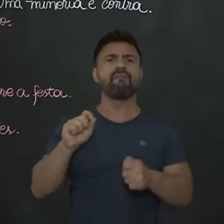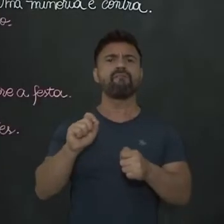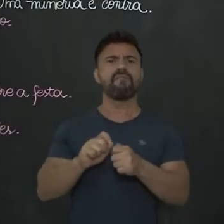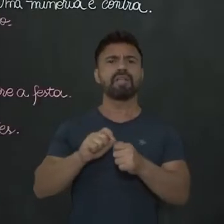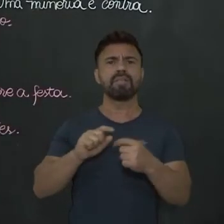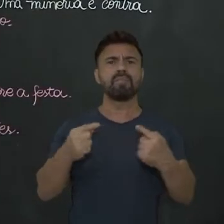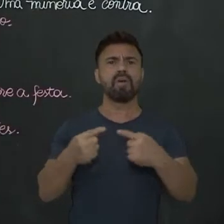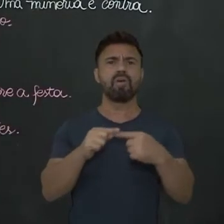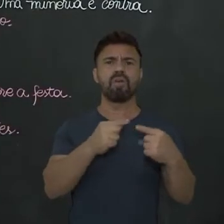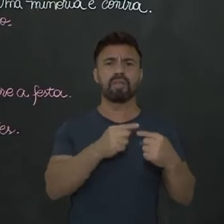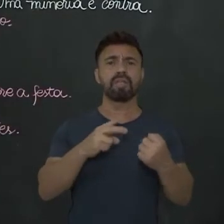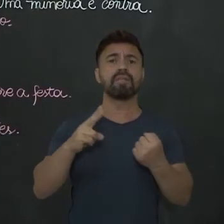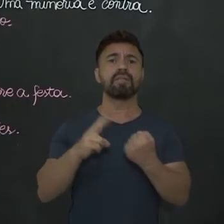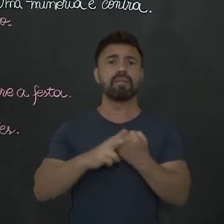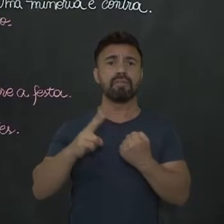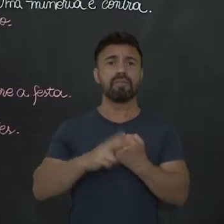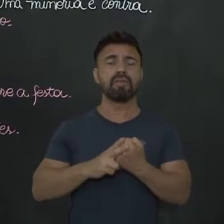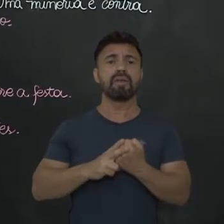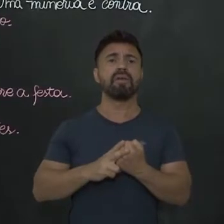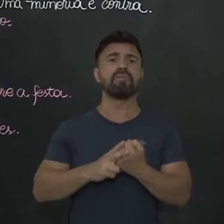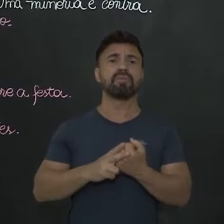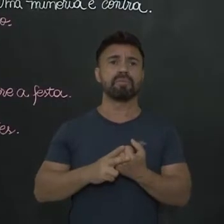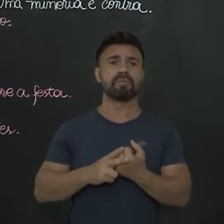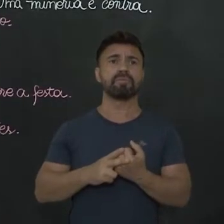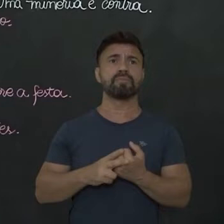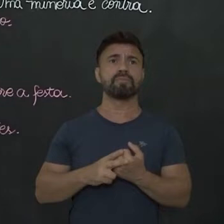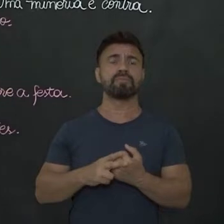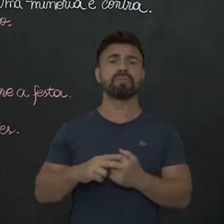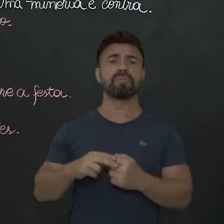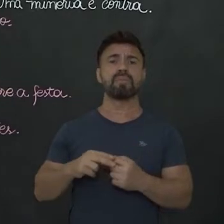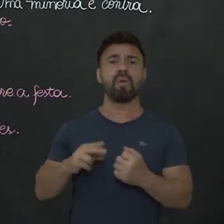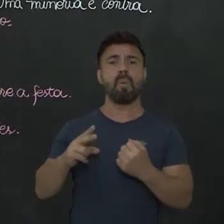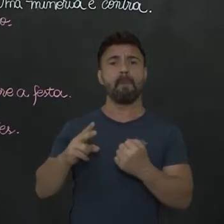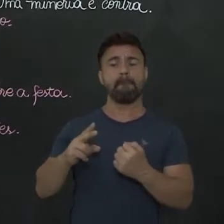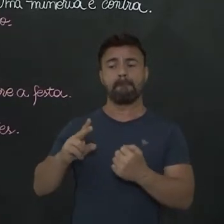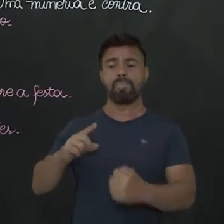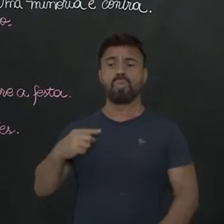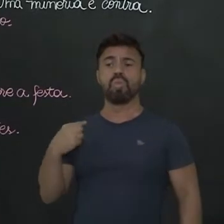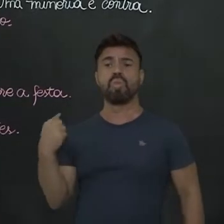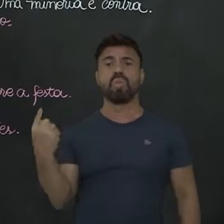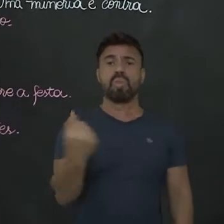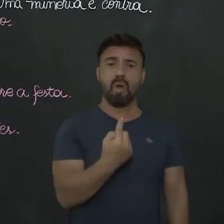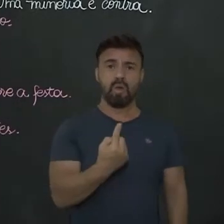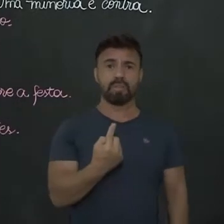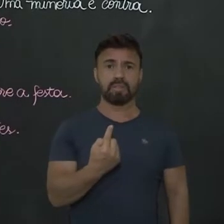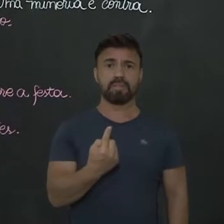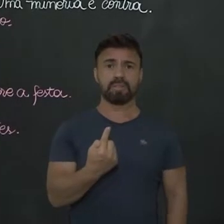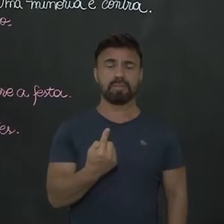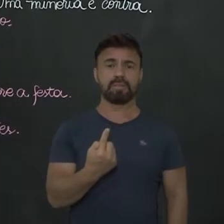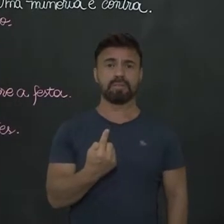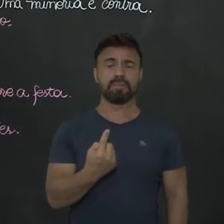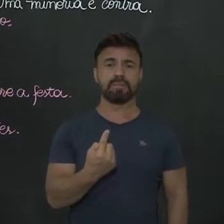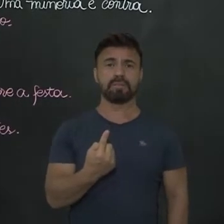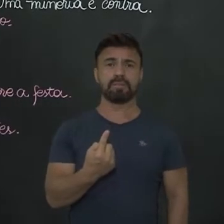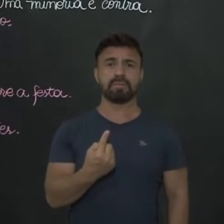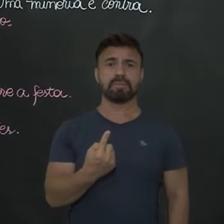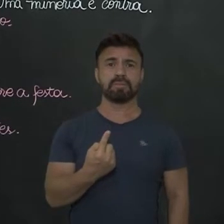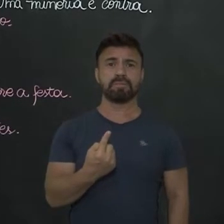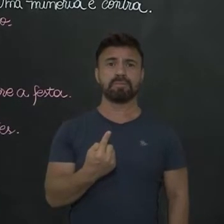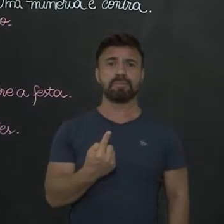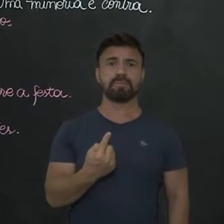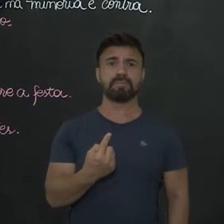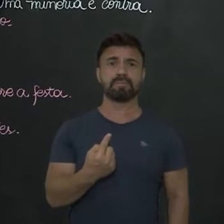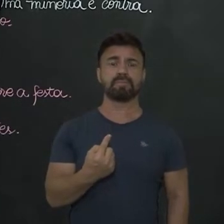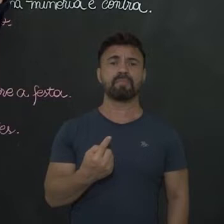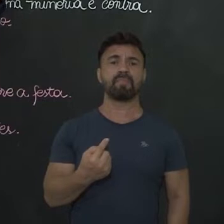Há uma concordância do verbo, então, em relação ao pronome nós. Nós fazemos. Somos nós quem fazemos.